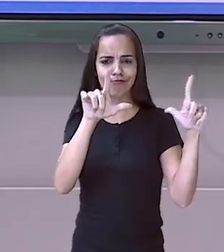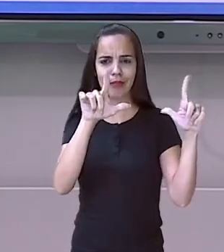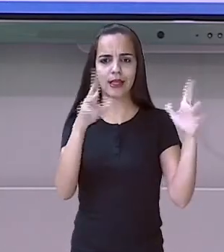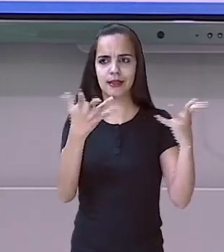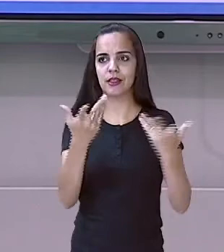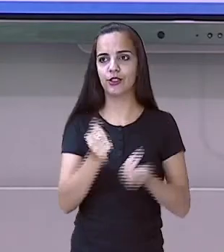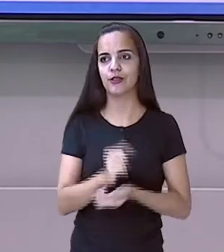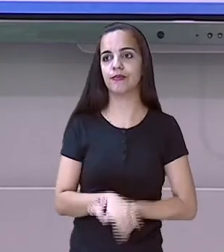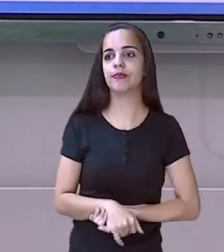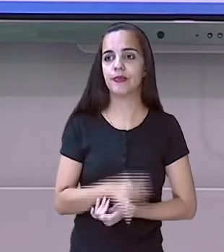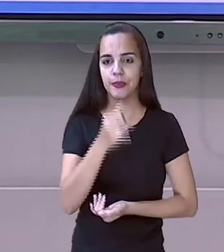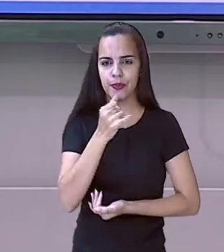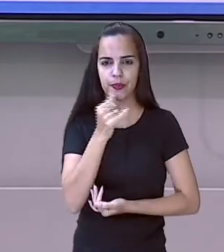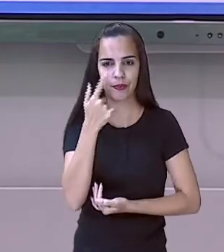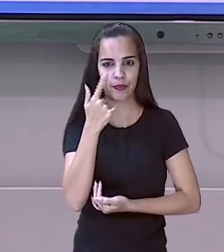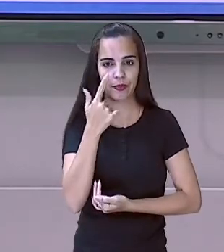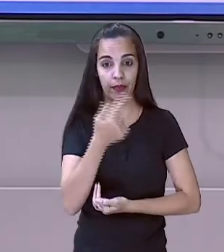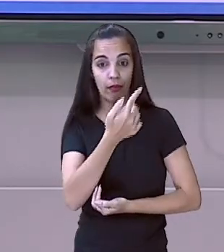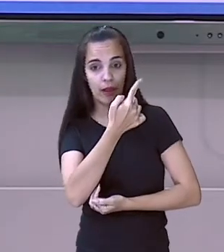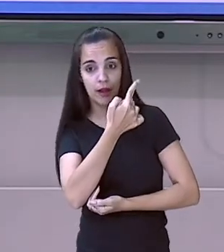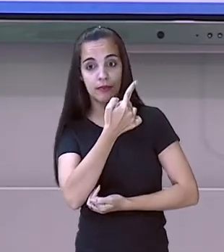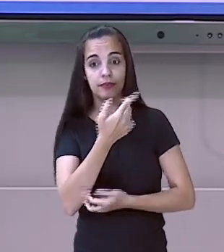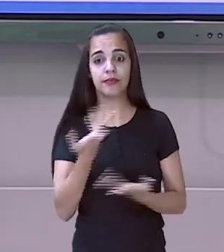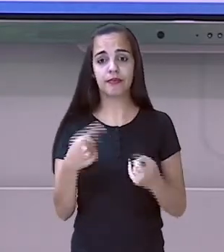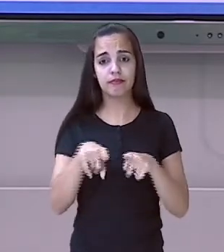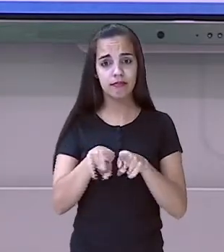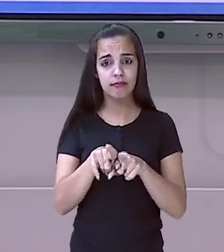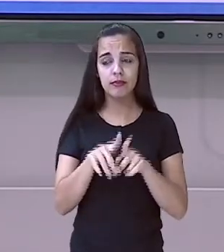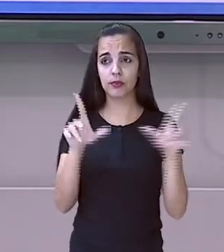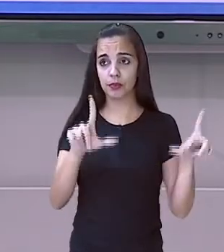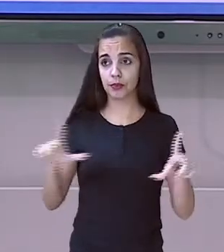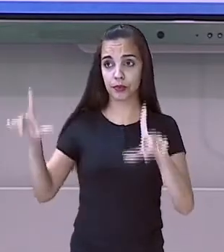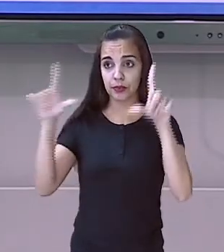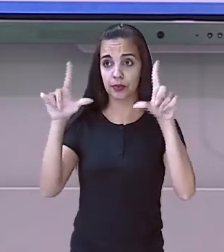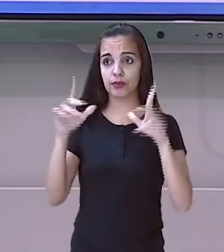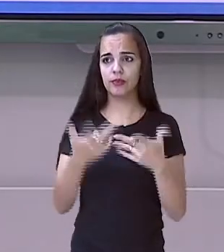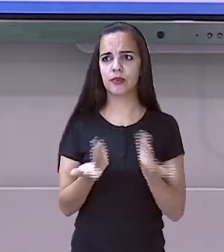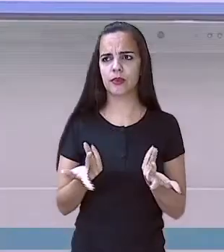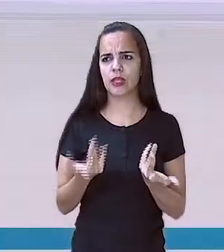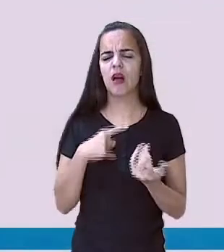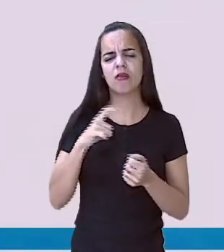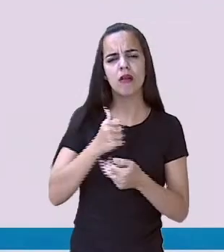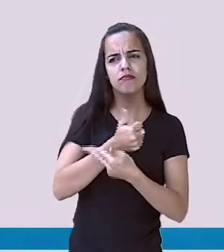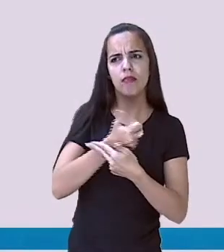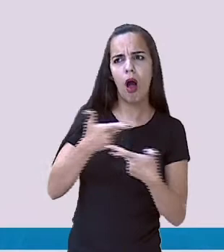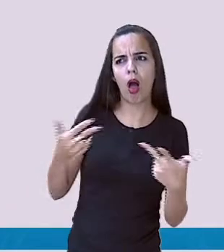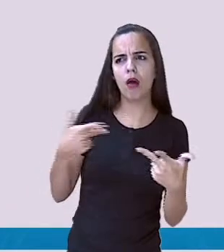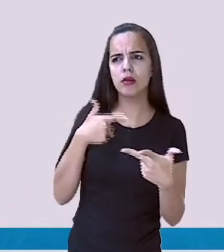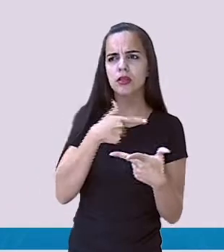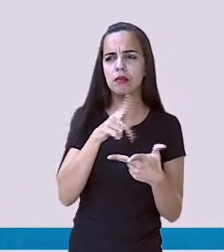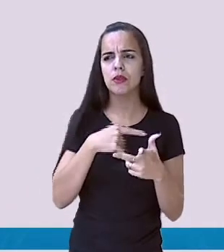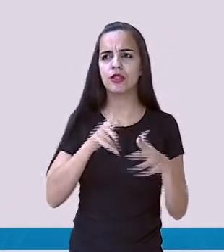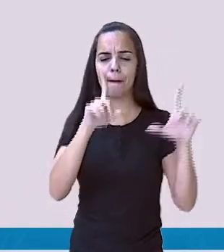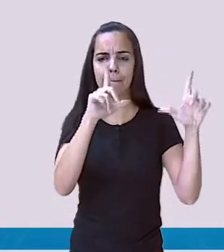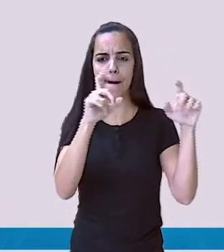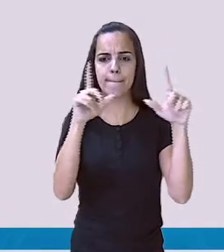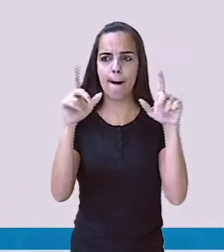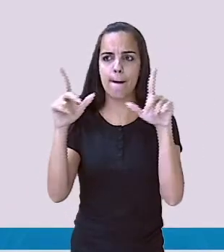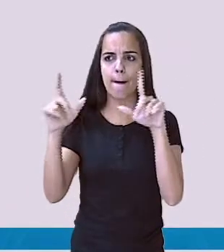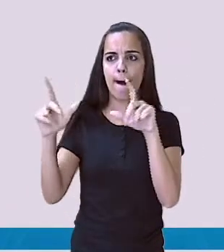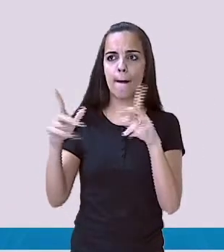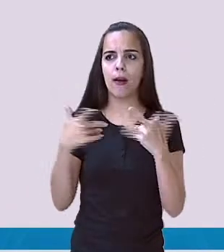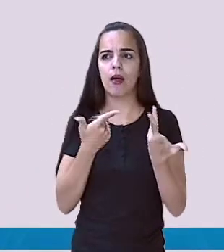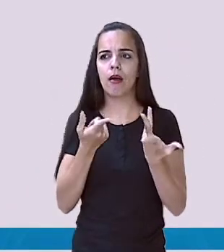tipo de paisagem. E a gente vai ver essa diferença aqui na aula. Tais elementos são captados, né? Esses elementos que